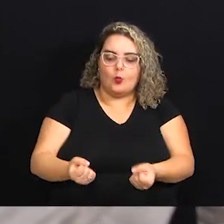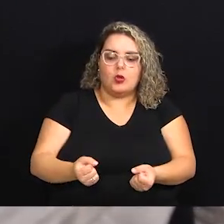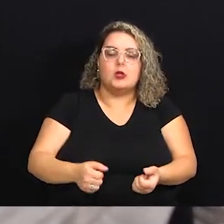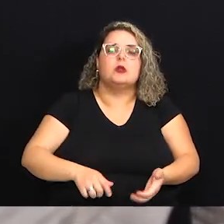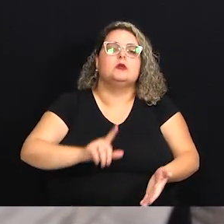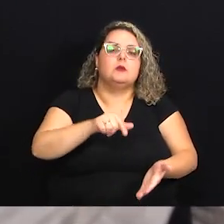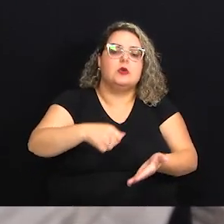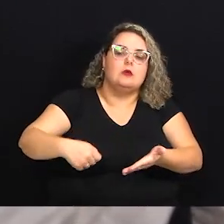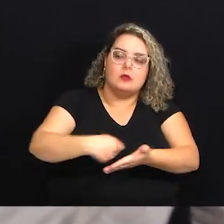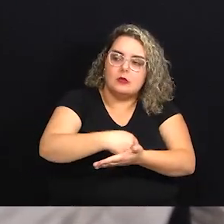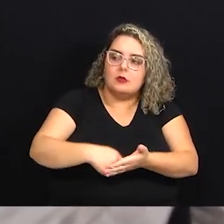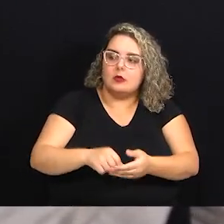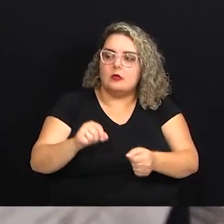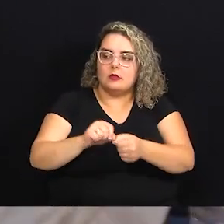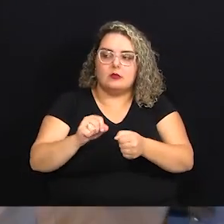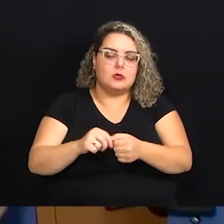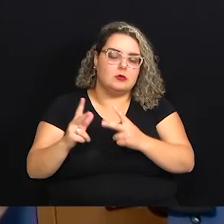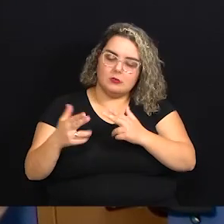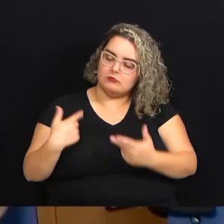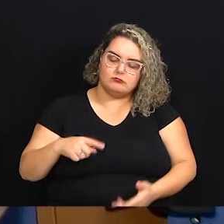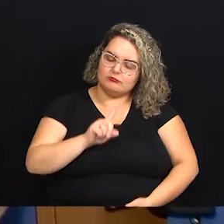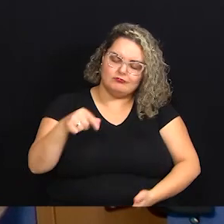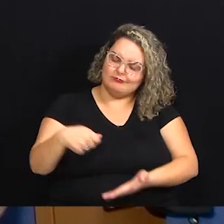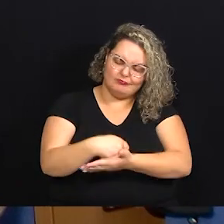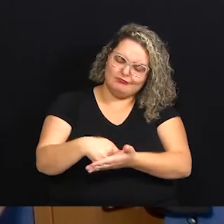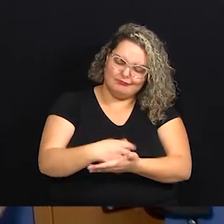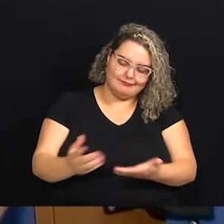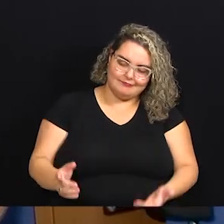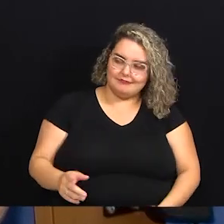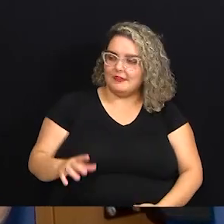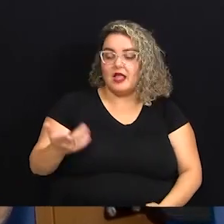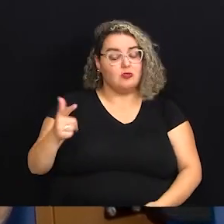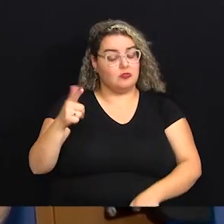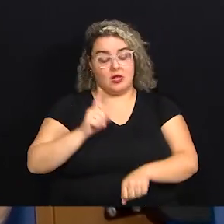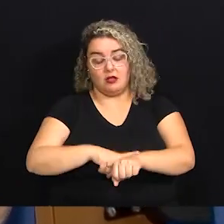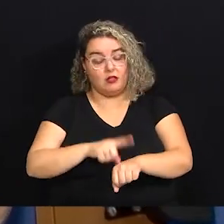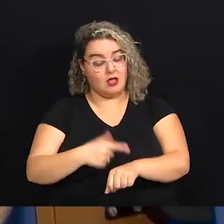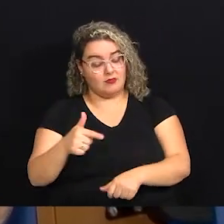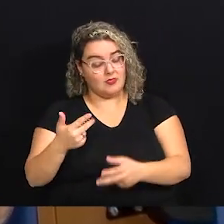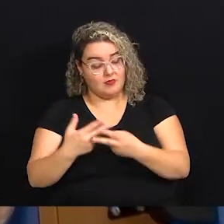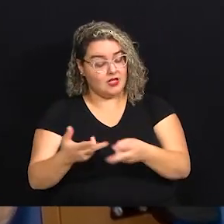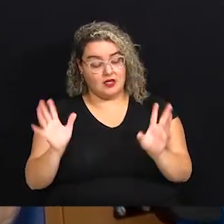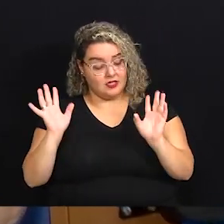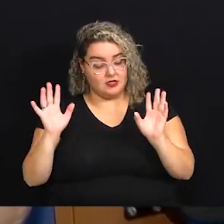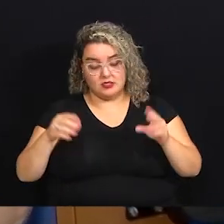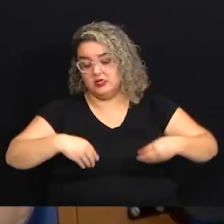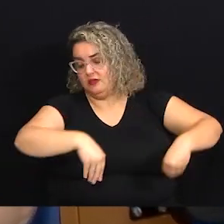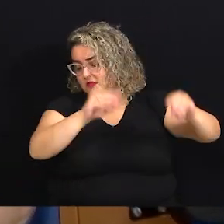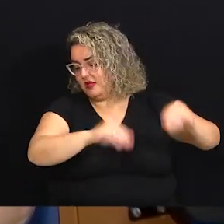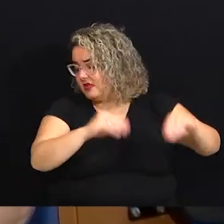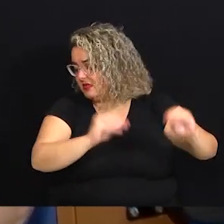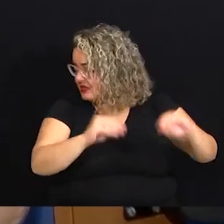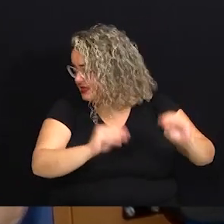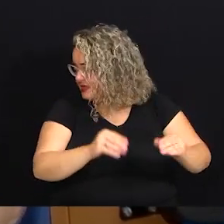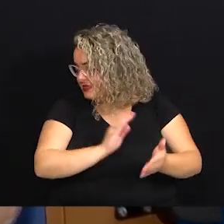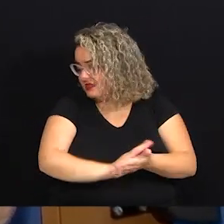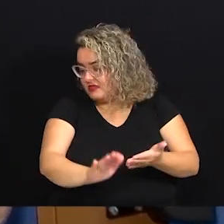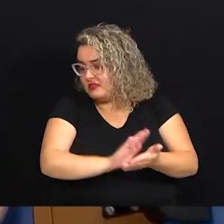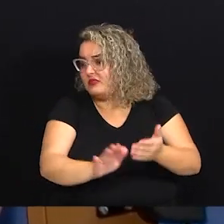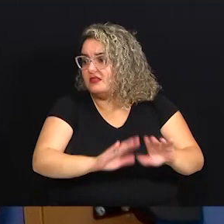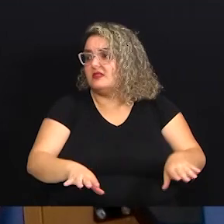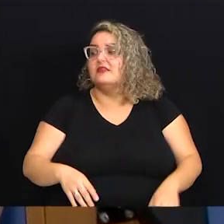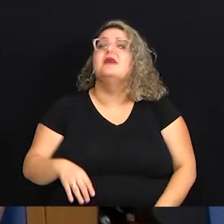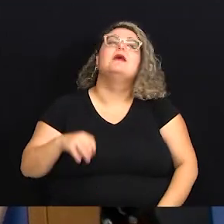ela secar e depois passa. Ou então faz que nem eu, gente, nem passa, porque não dá tempo, não tem paciência, sacode